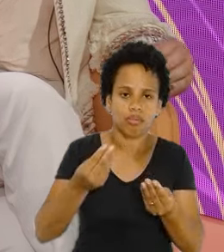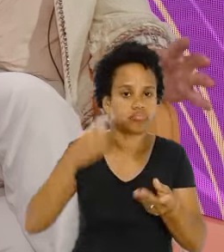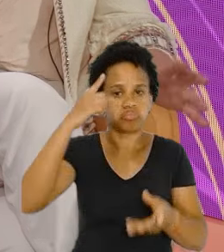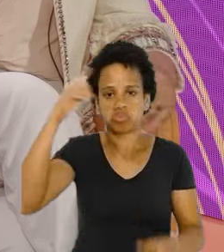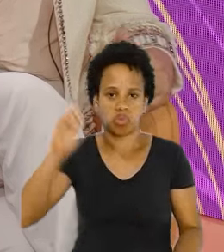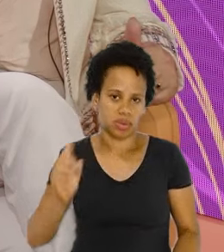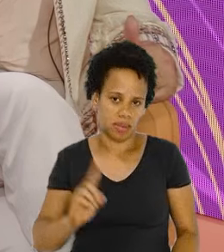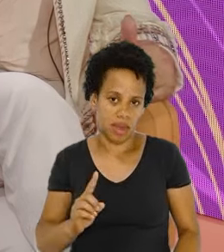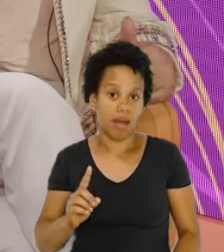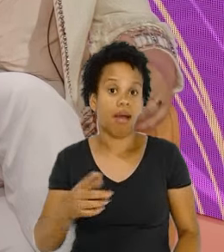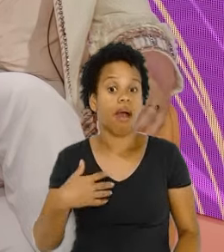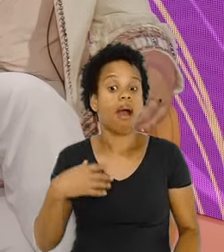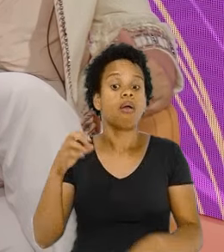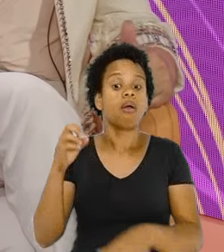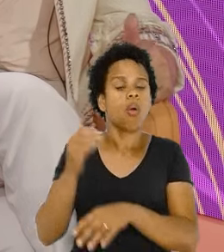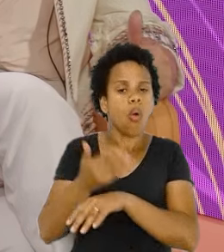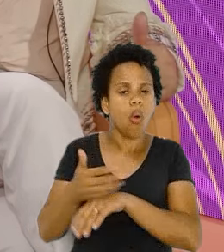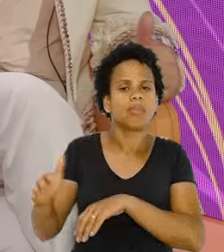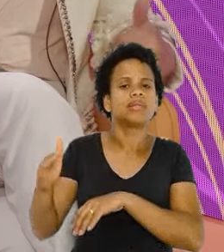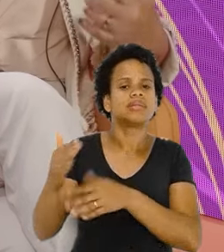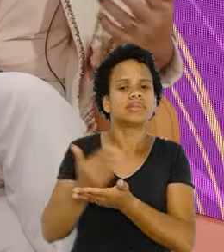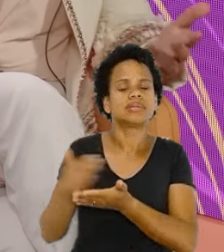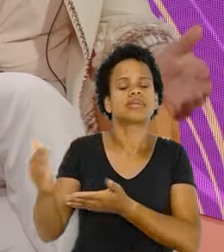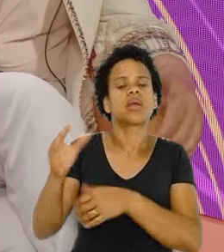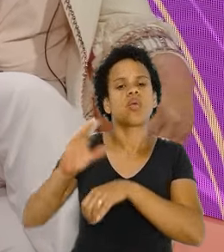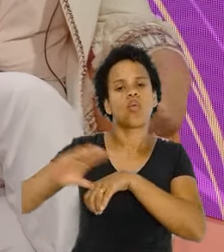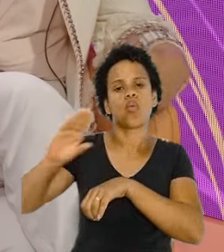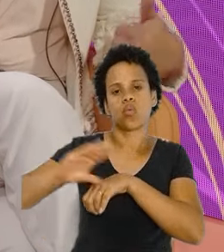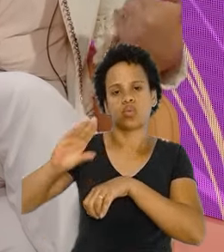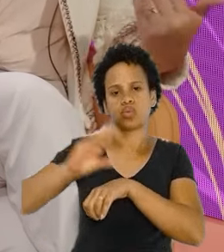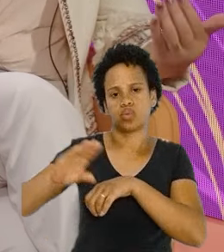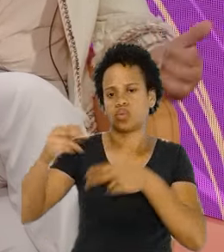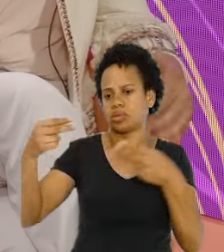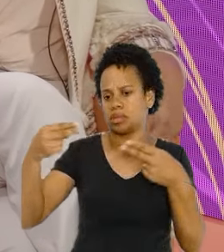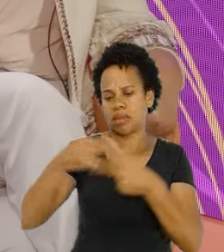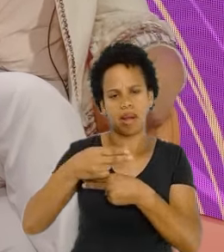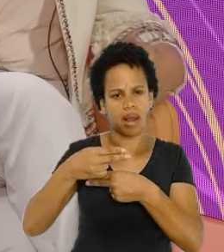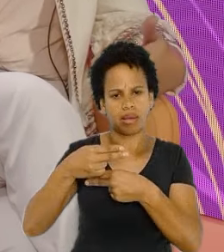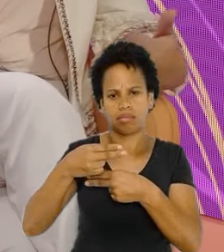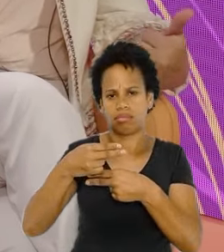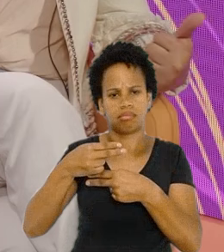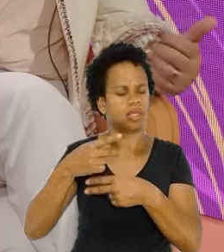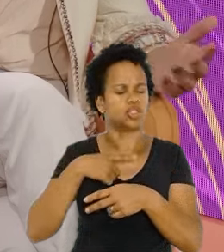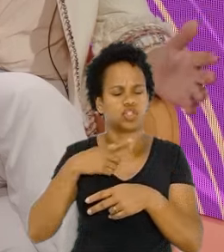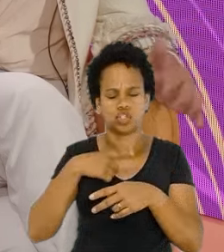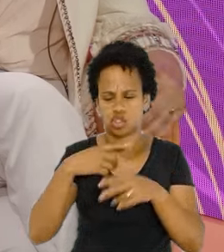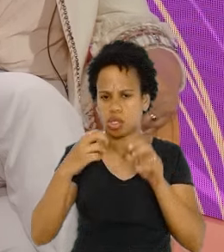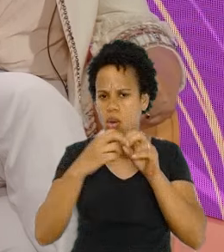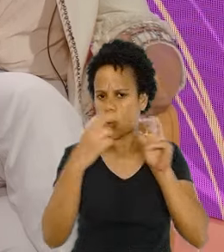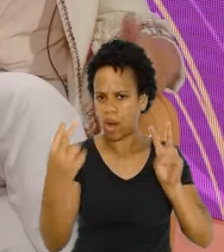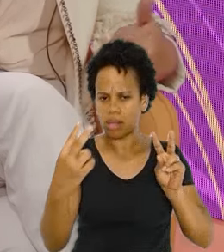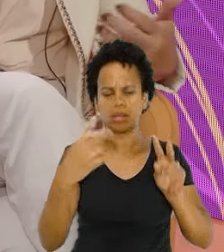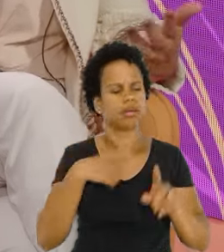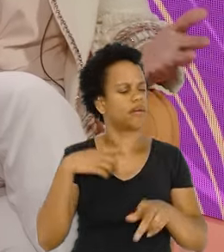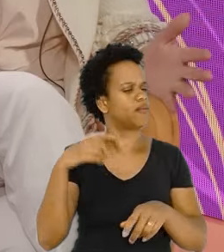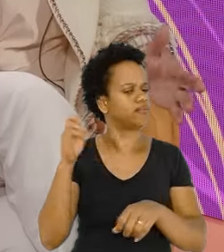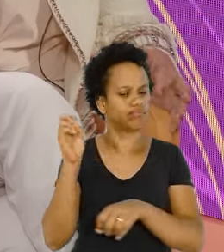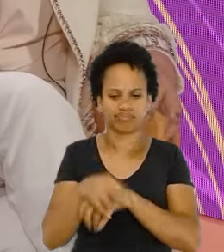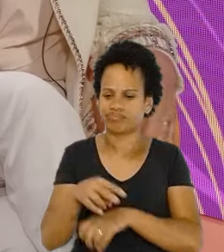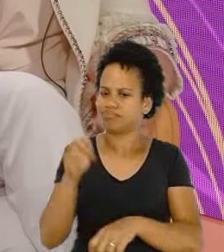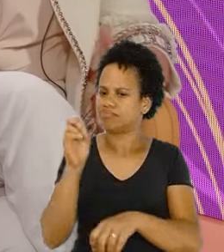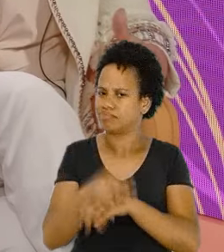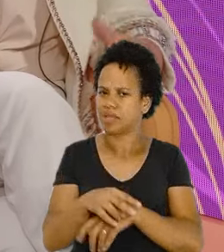a fazer cursos do sebrai online tudo todos os cursos do sebrai que vinham eu ia fazendo eu ia fazendo ia